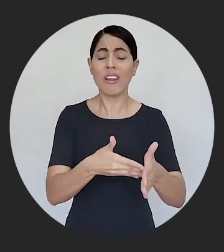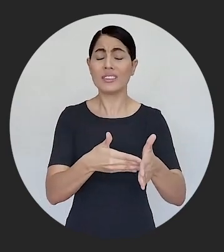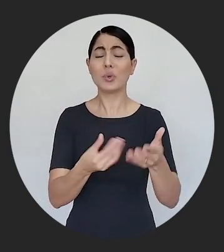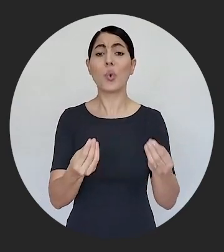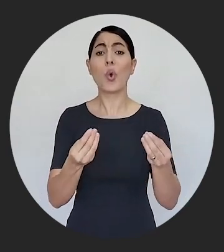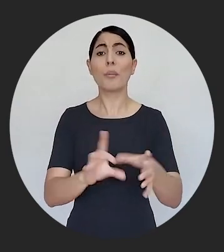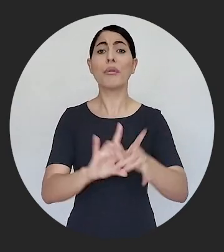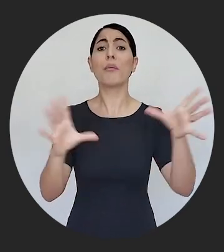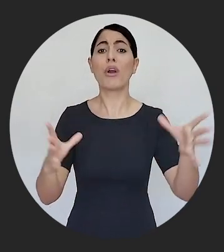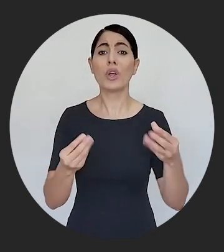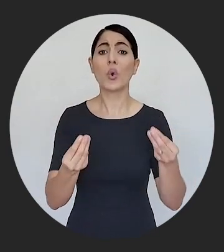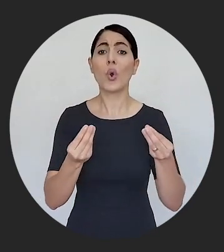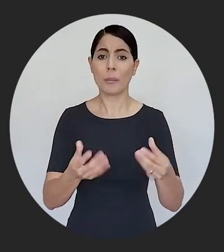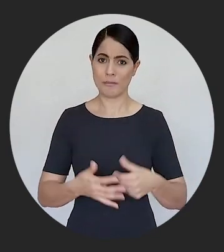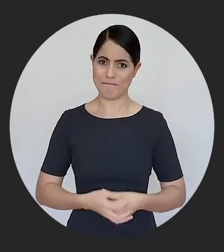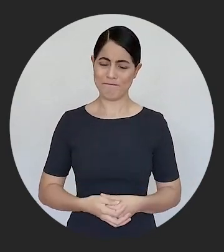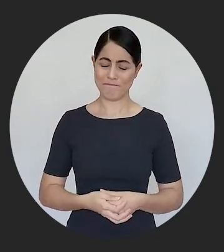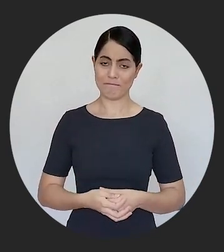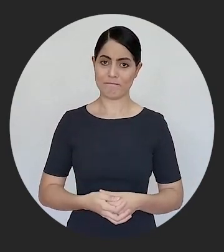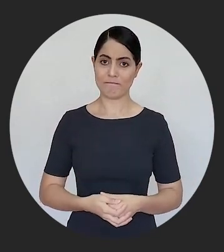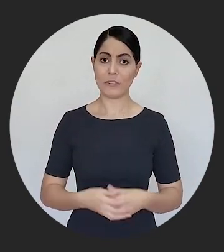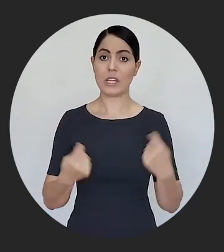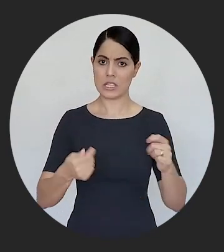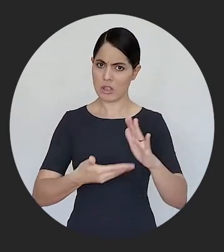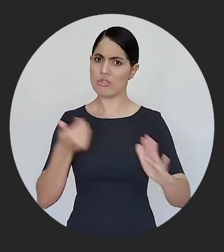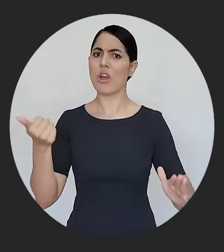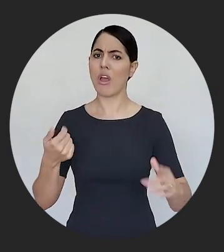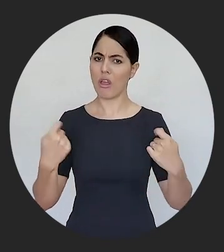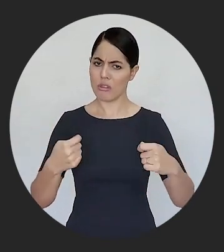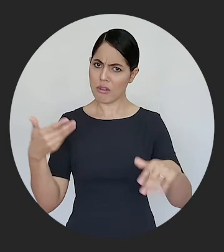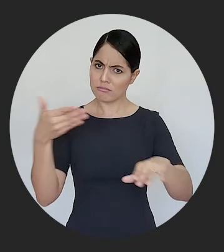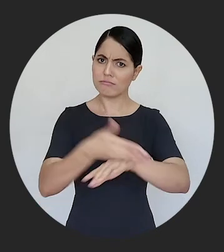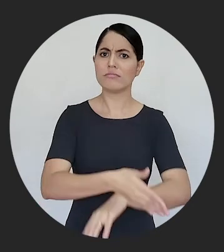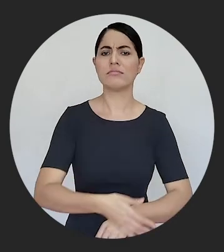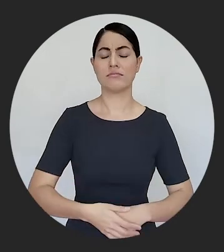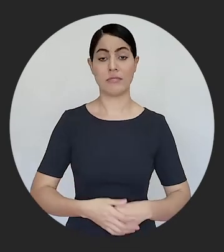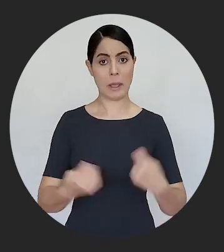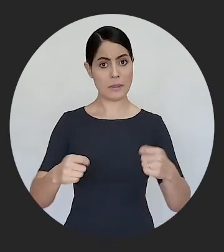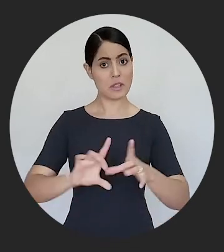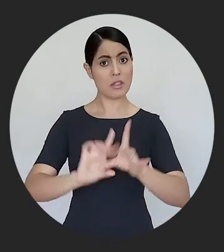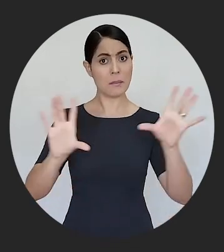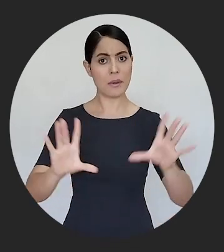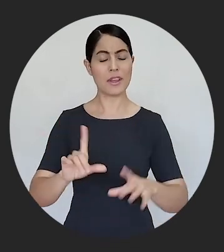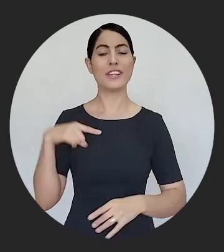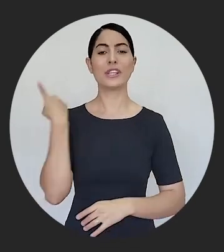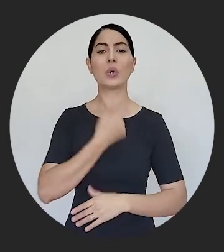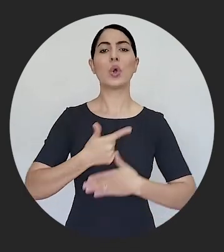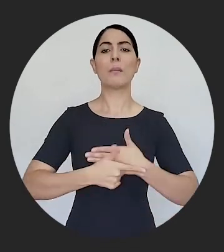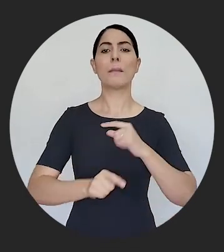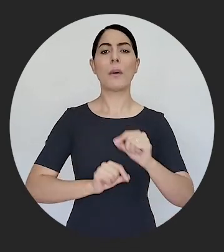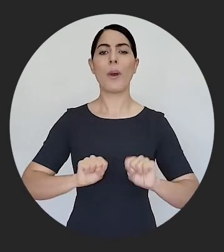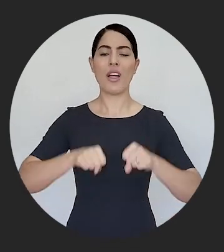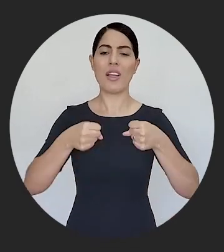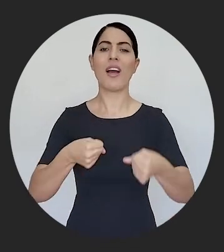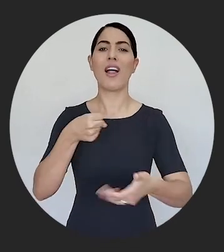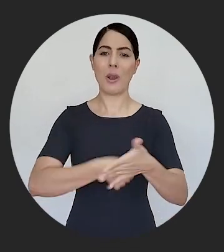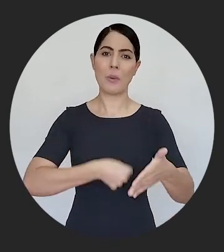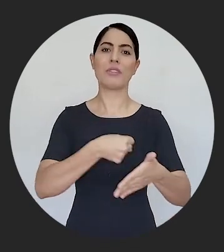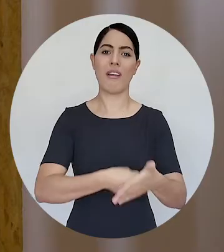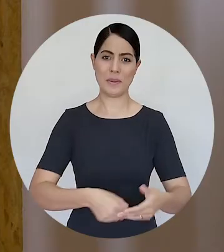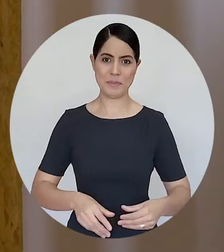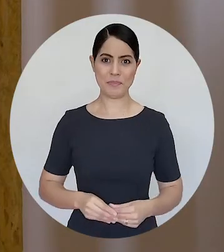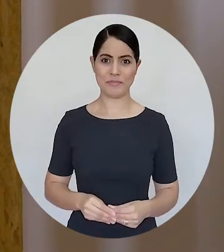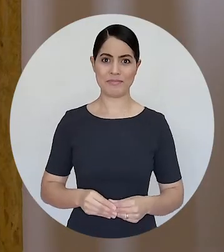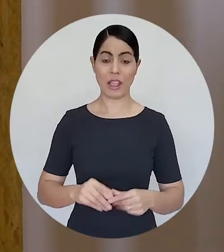advocacia, ela nunca vai existir. Então, o nosso papel hoje, mais ainda como dirigentes de ordem, é